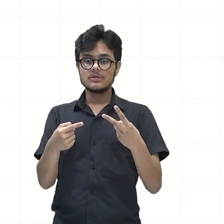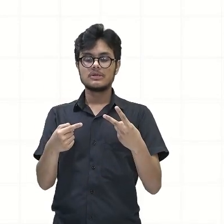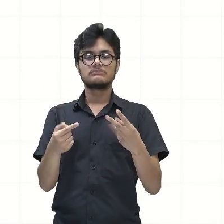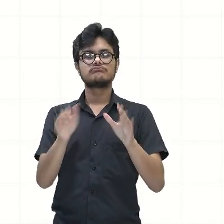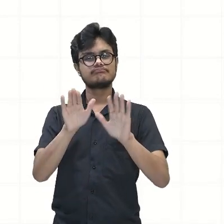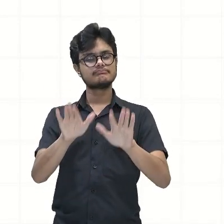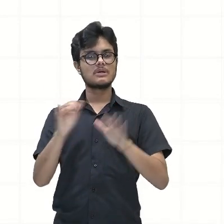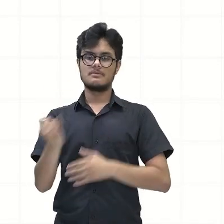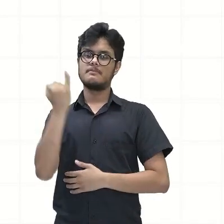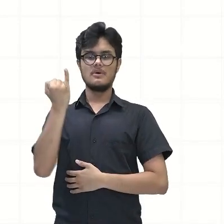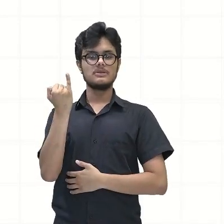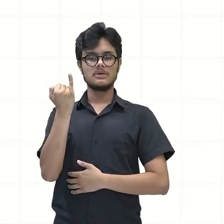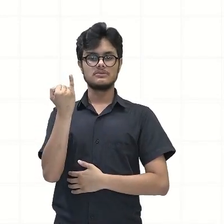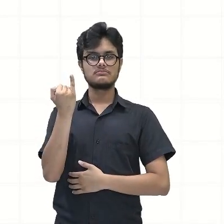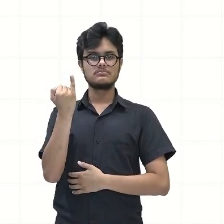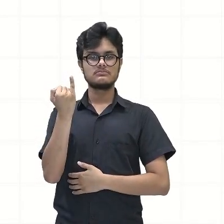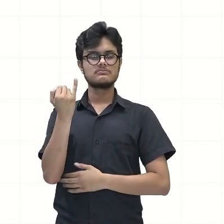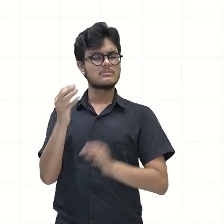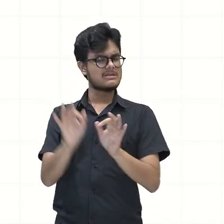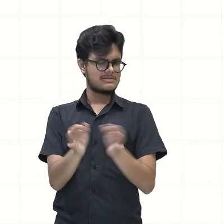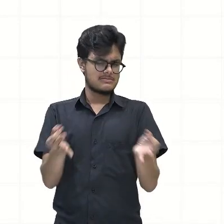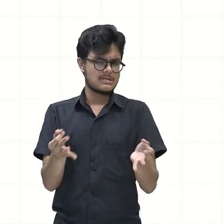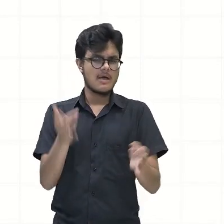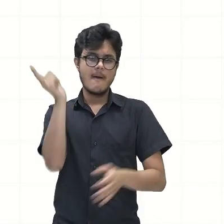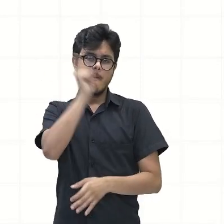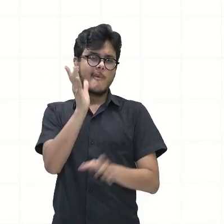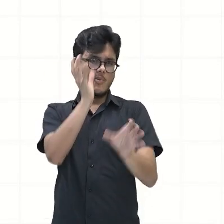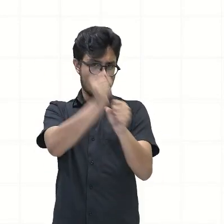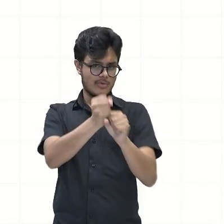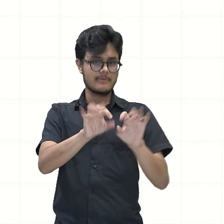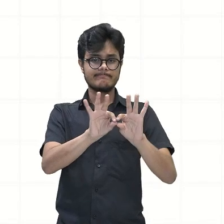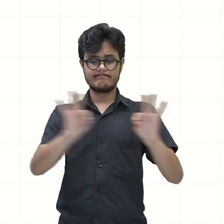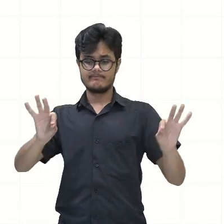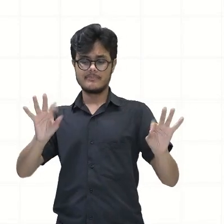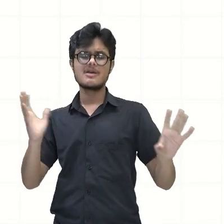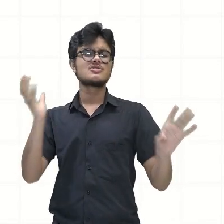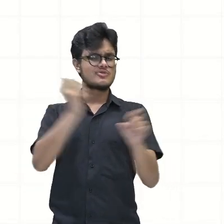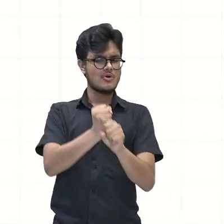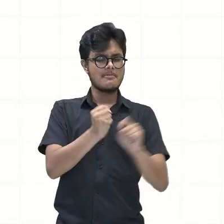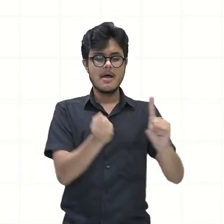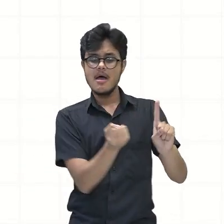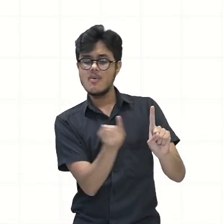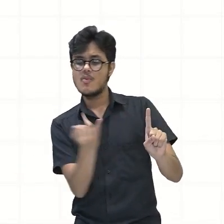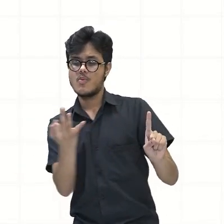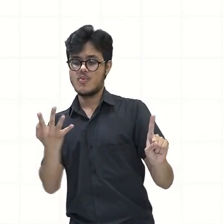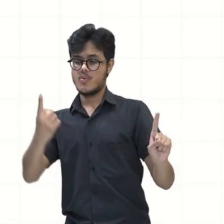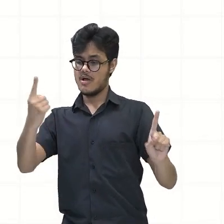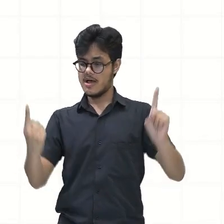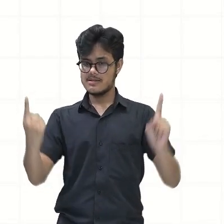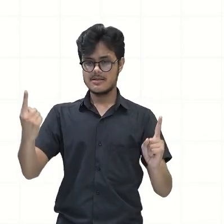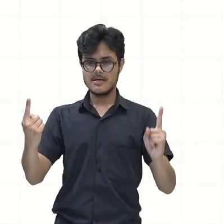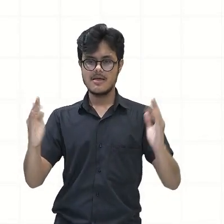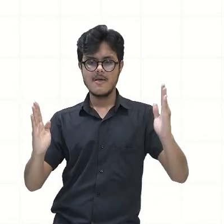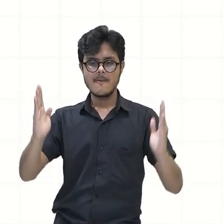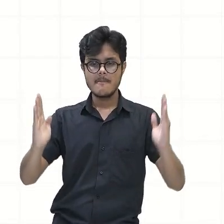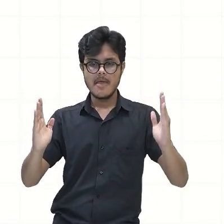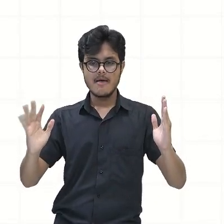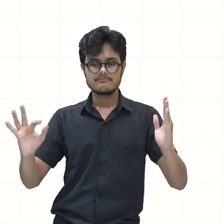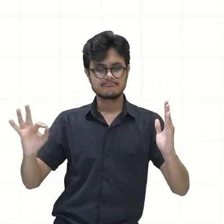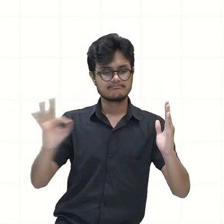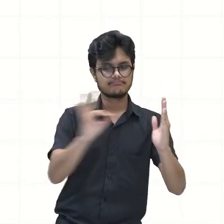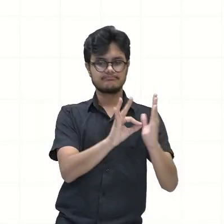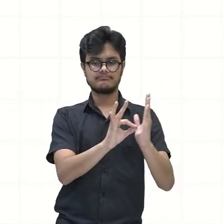são as situações mais simples aí que a gente pode ter entre a distância entre